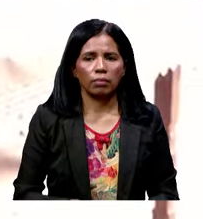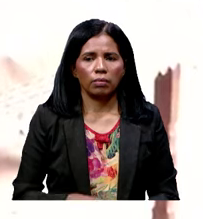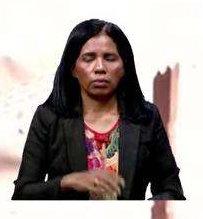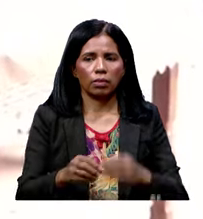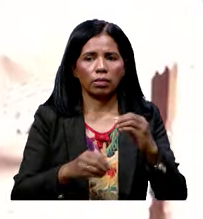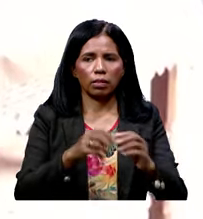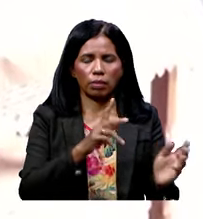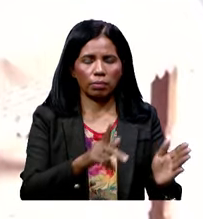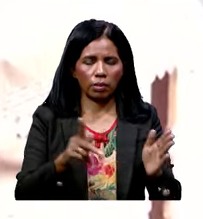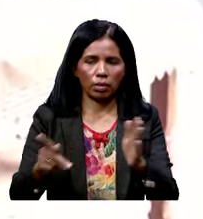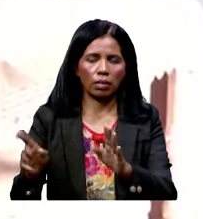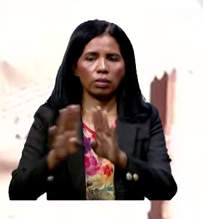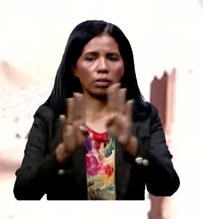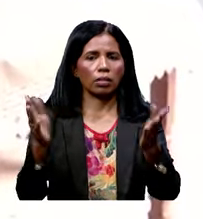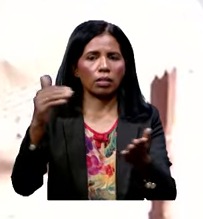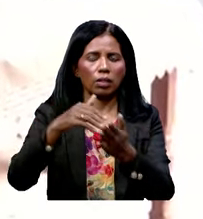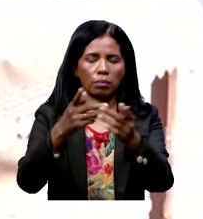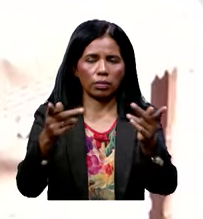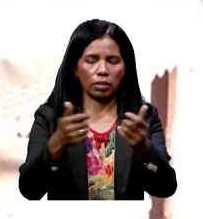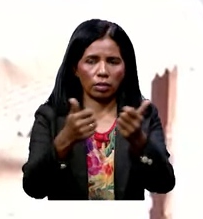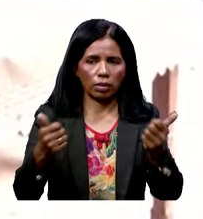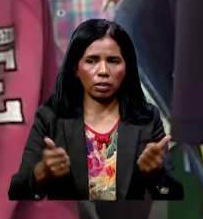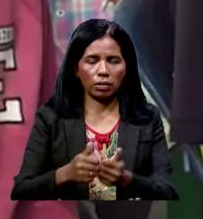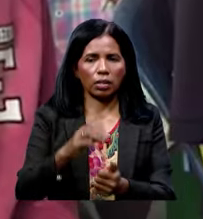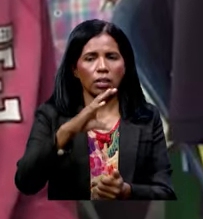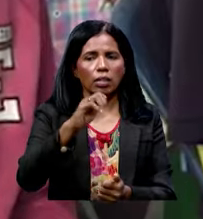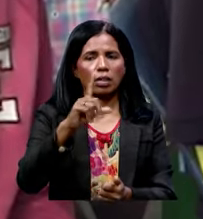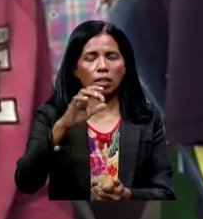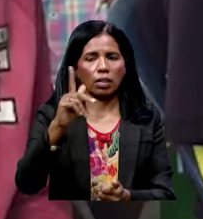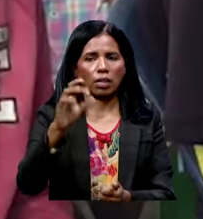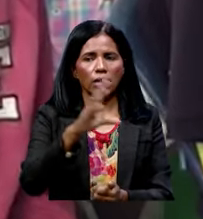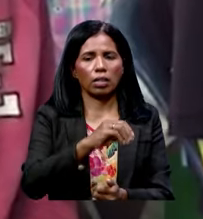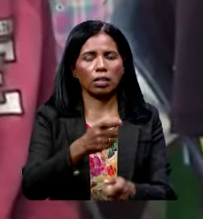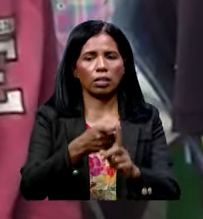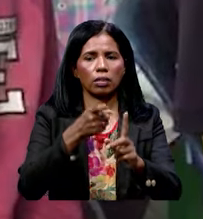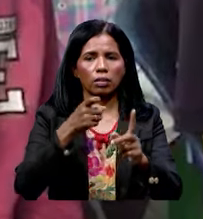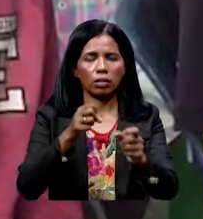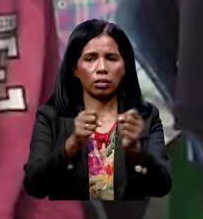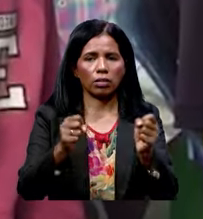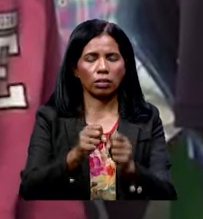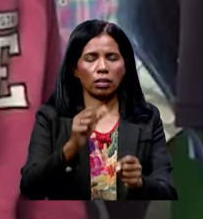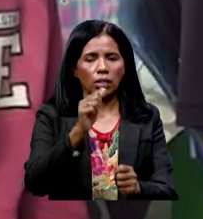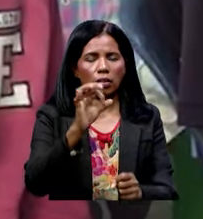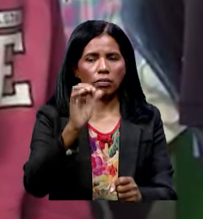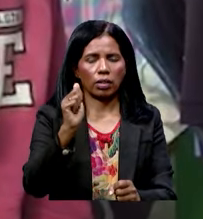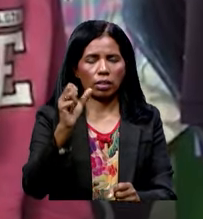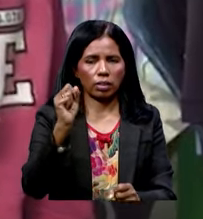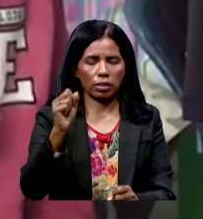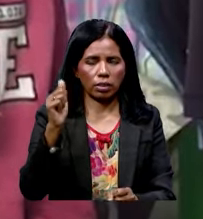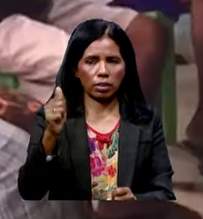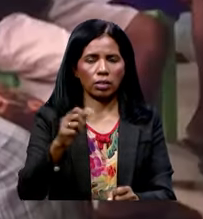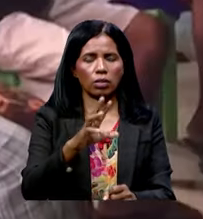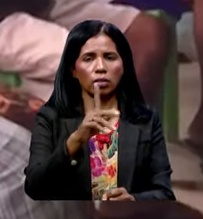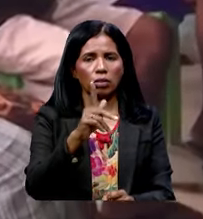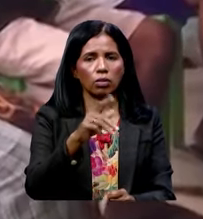Relaciona o plano atua reativa ricas posto administrativo Quelicai Antigo, debe composto o suku Afasa, Namanei,